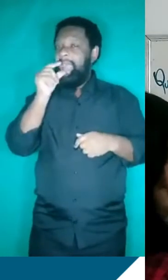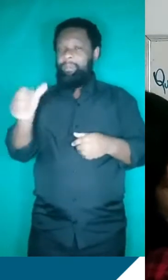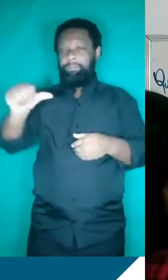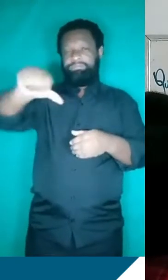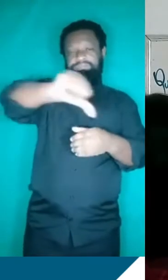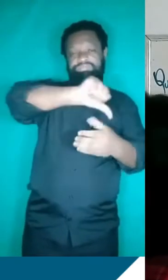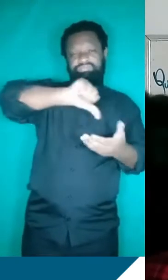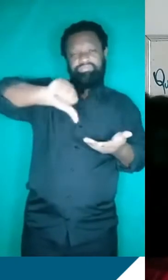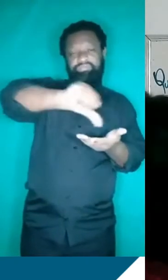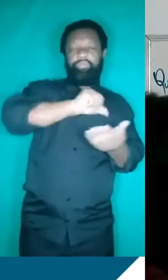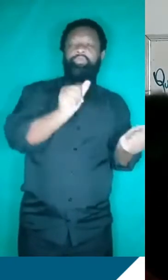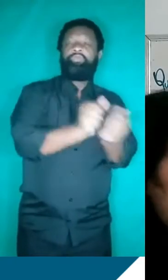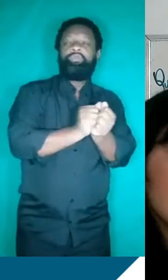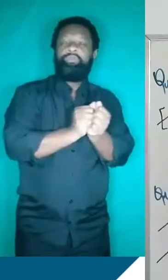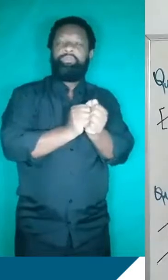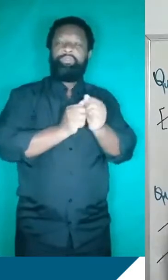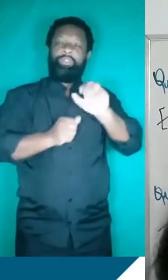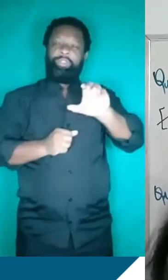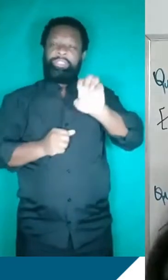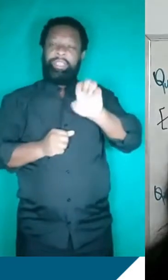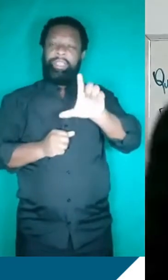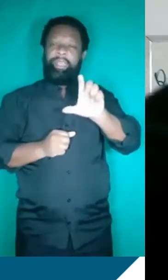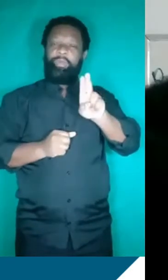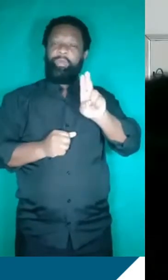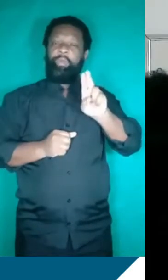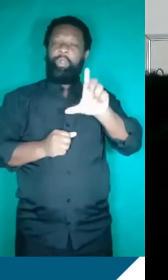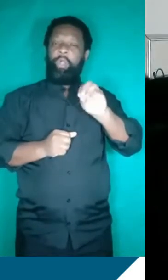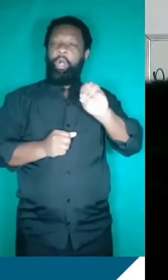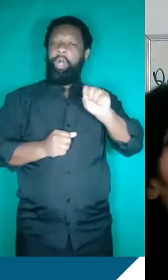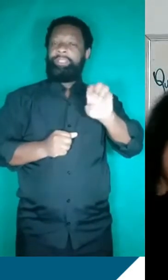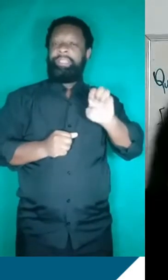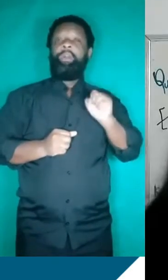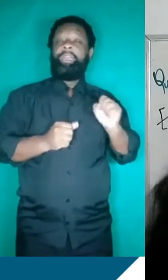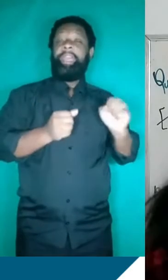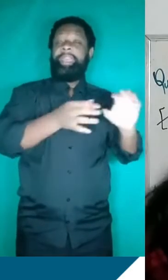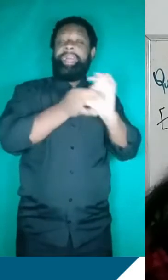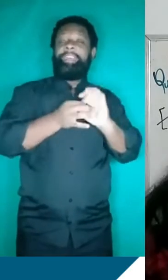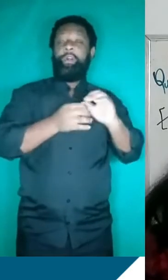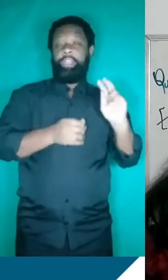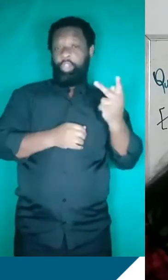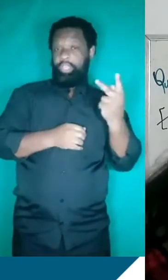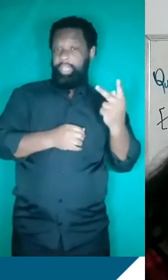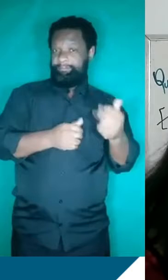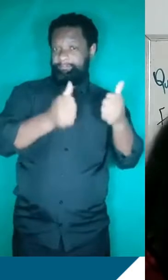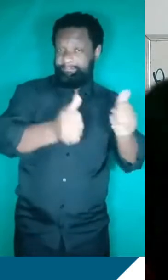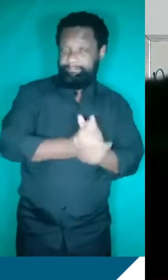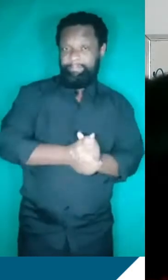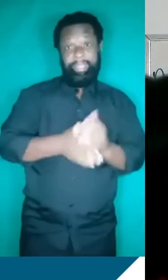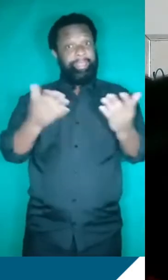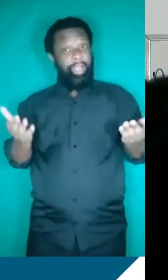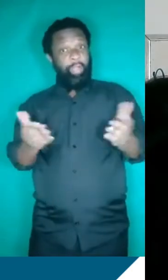né, a água junto com essas fibras de celulose, o tipo de interação que se estabelece são as ligações de hidrogênio, tudo